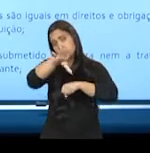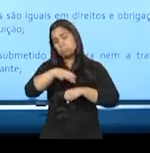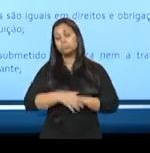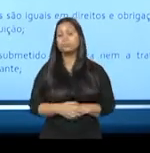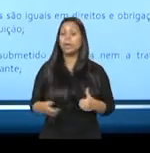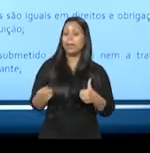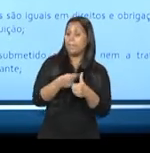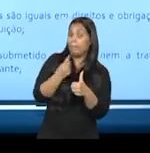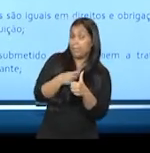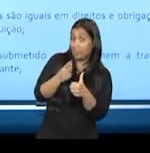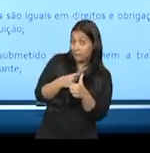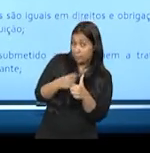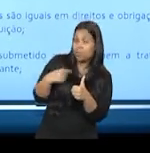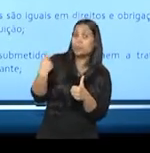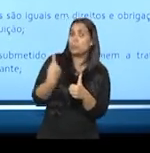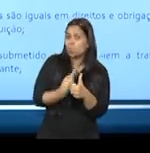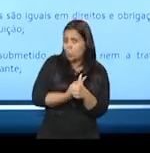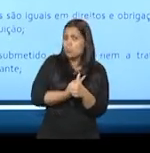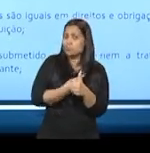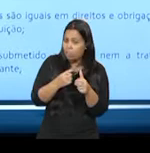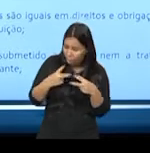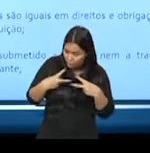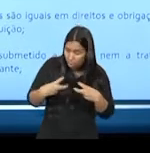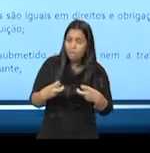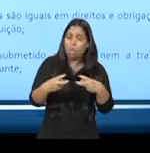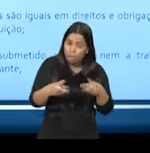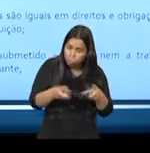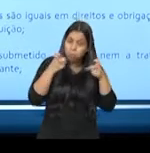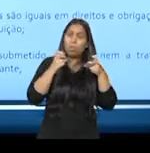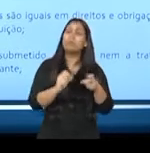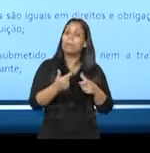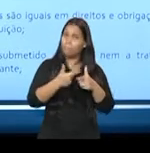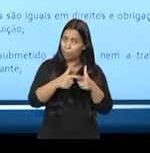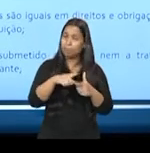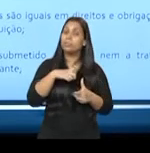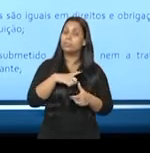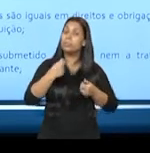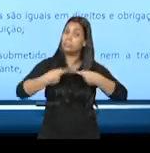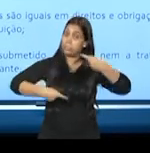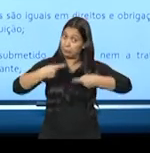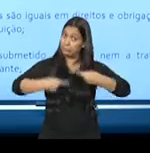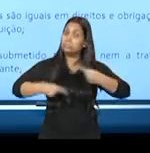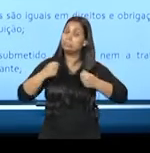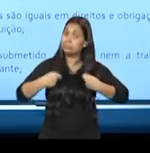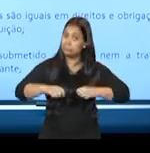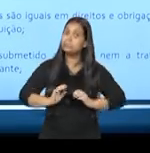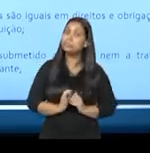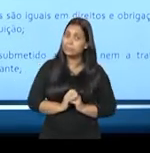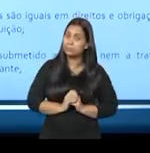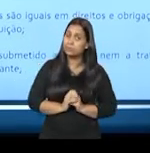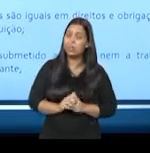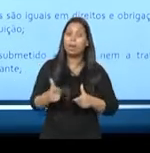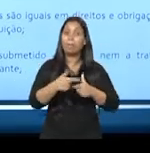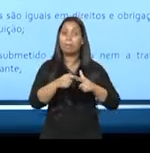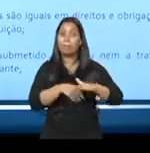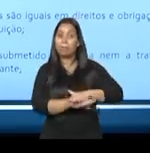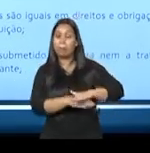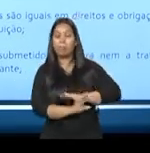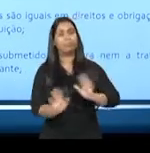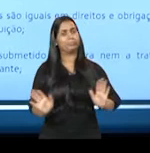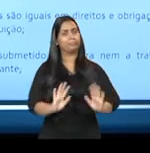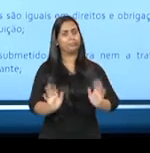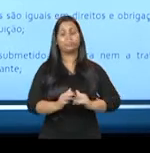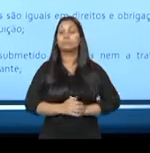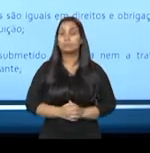dar. Primeiro, pessoal, a gente deve reconhecer que o problema existe, deve ser discutido. Tá? A gente colocar problema para debaixo do tapete não